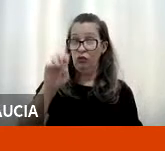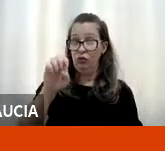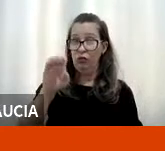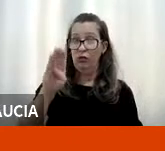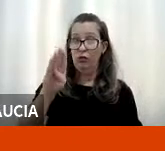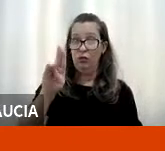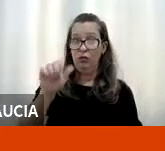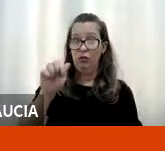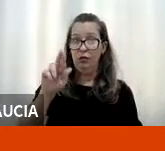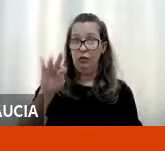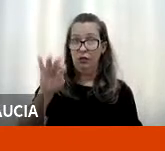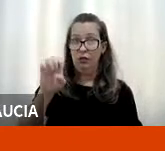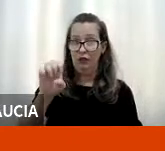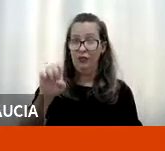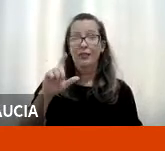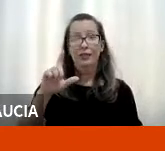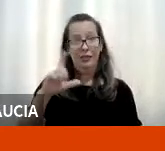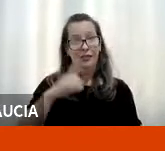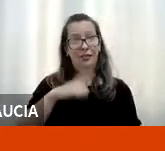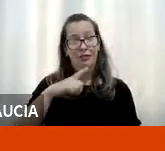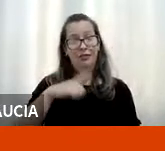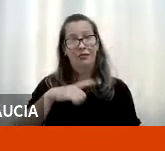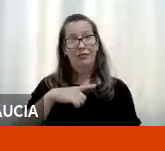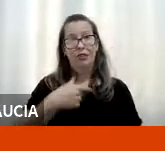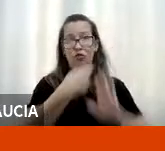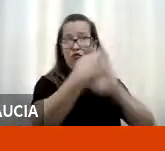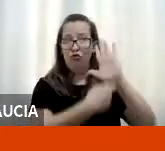política, é interessante porque